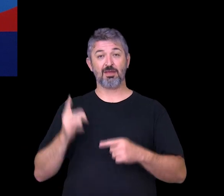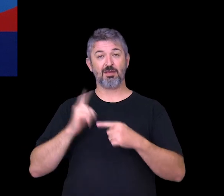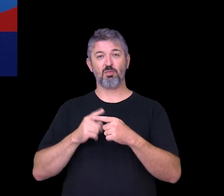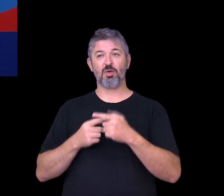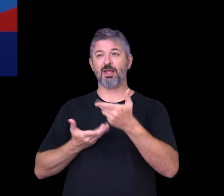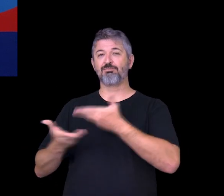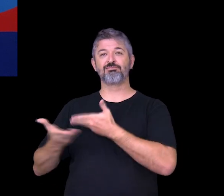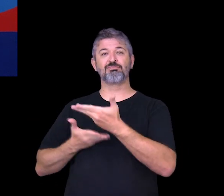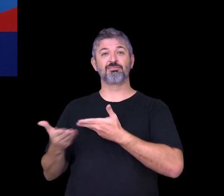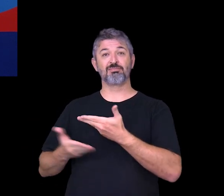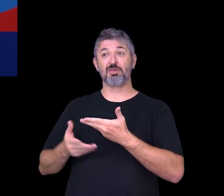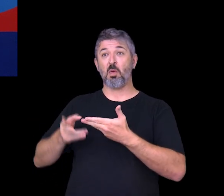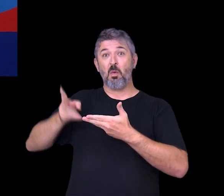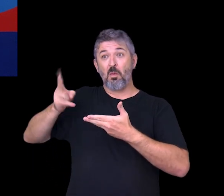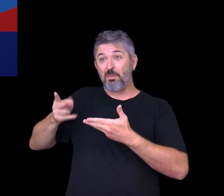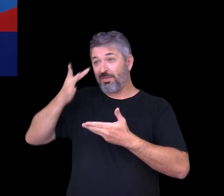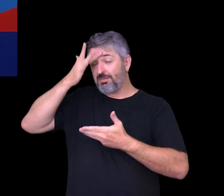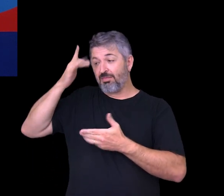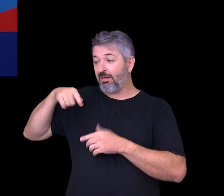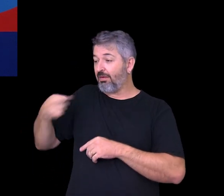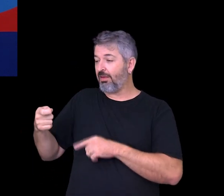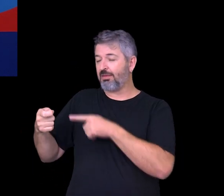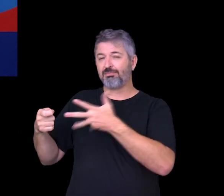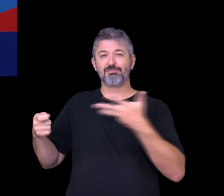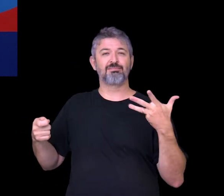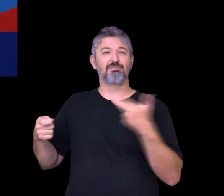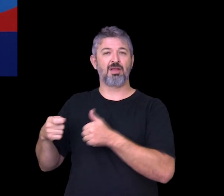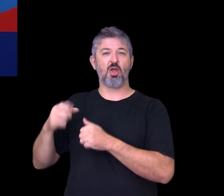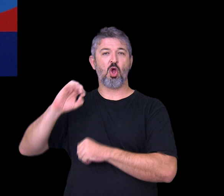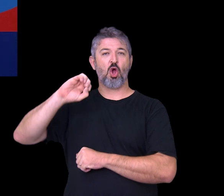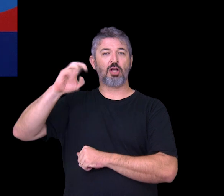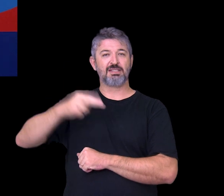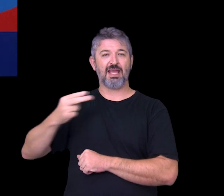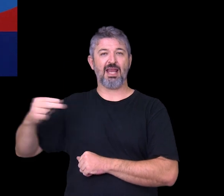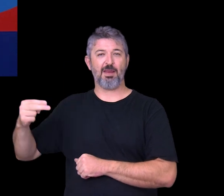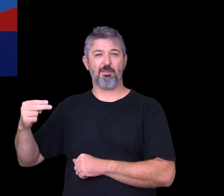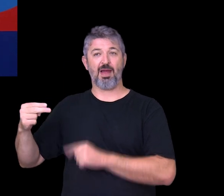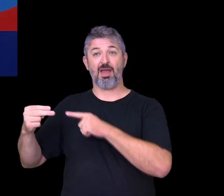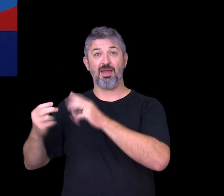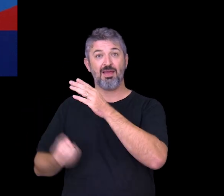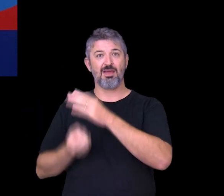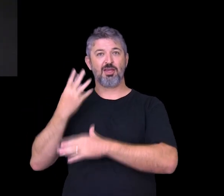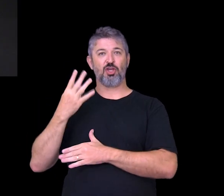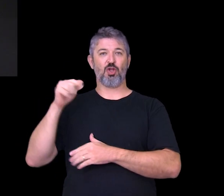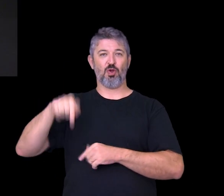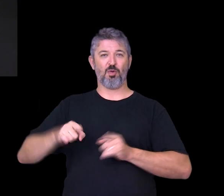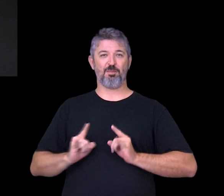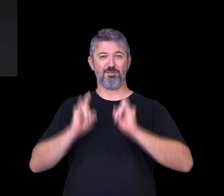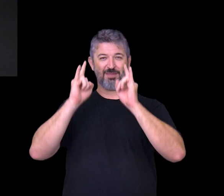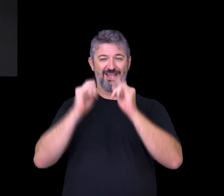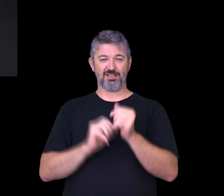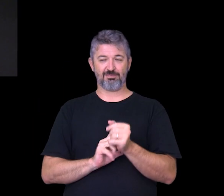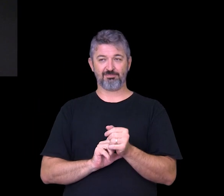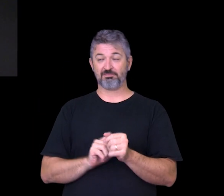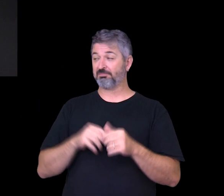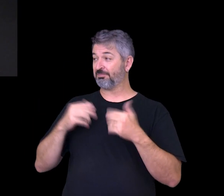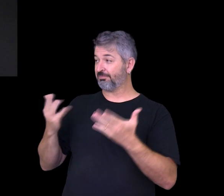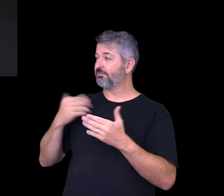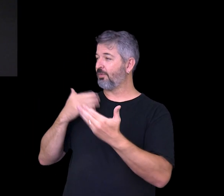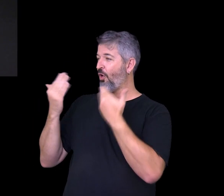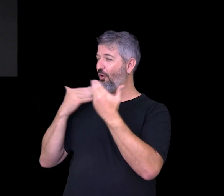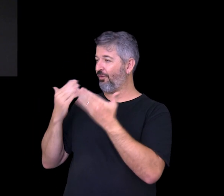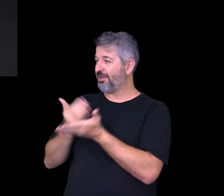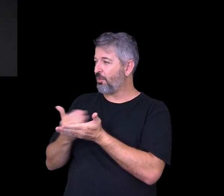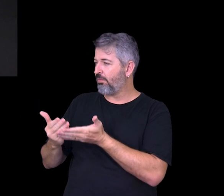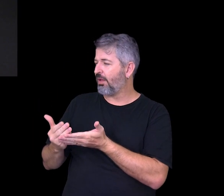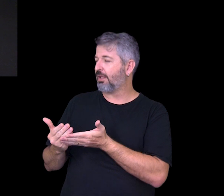o criador, o genial Oscar Niemeyer. Pois bem, Maurício, eu começo essa nossa conversa de hoje perguntando